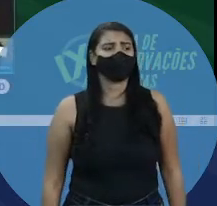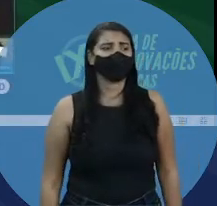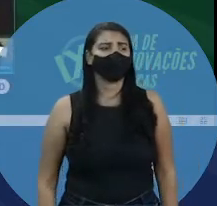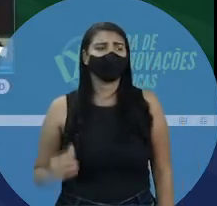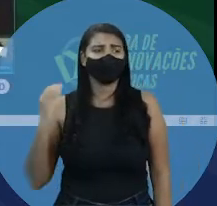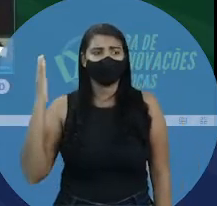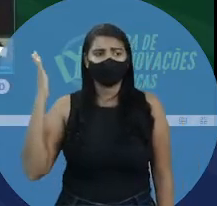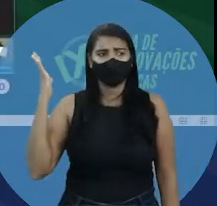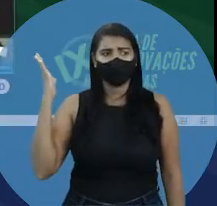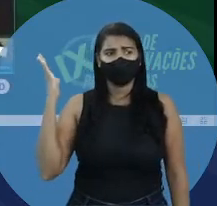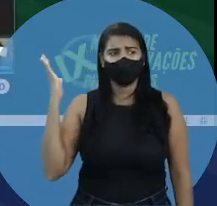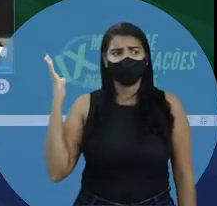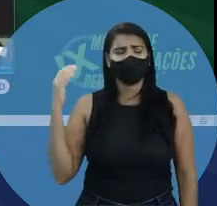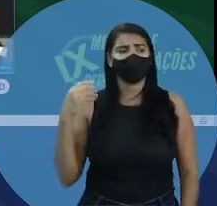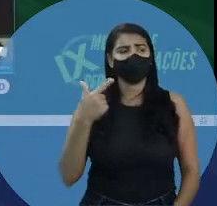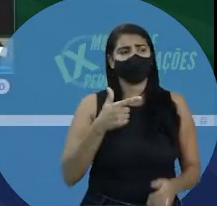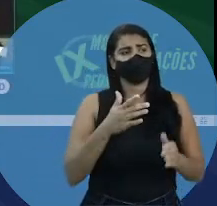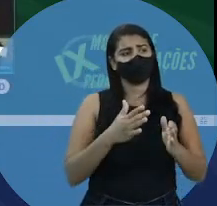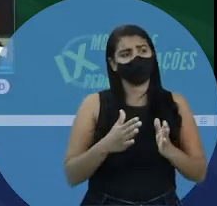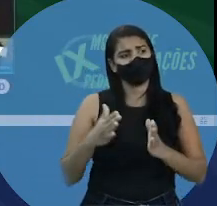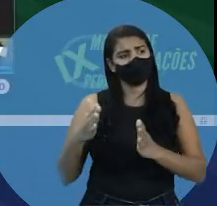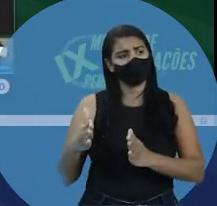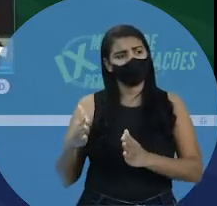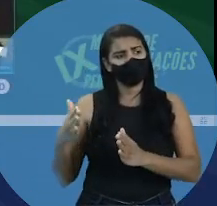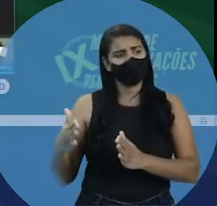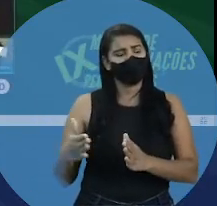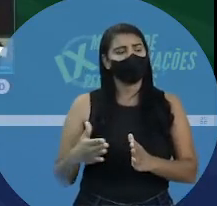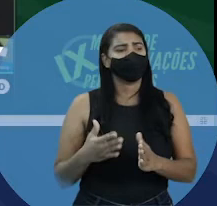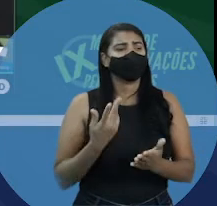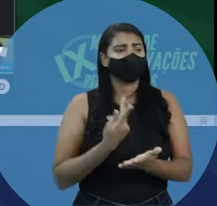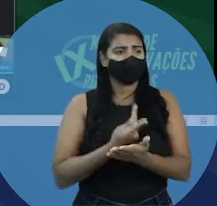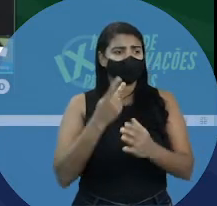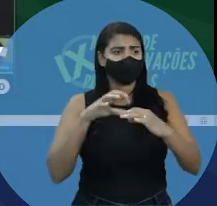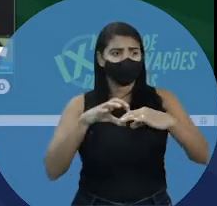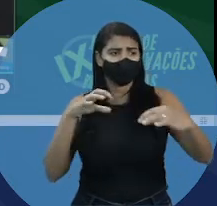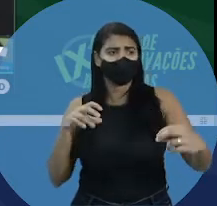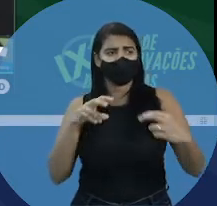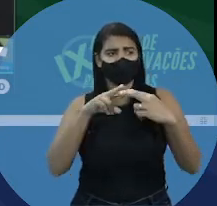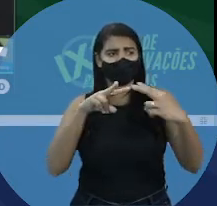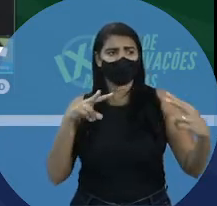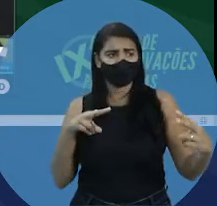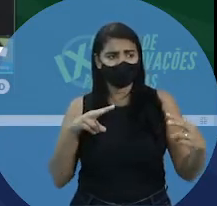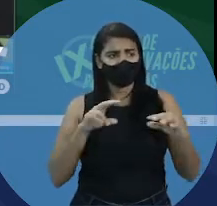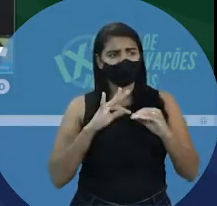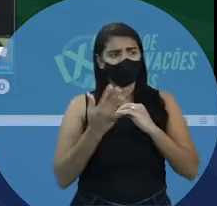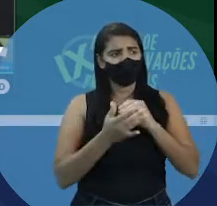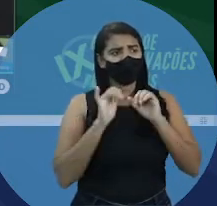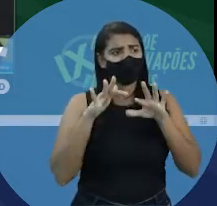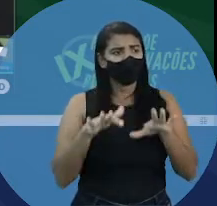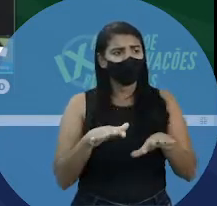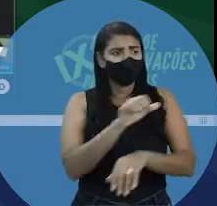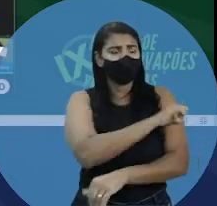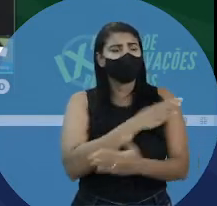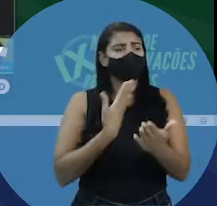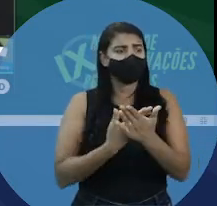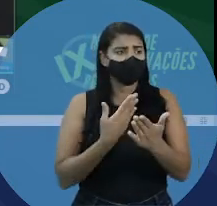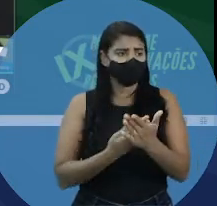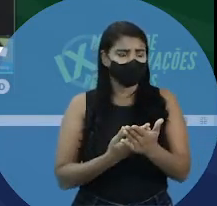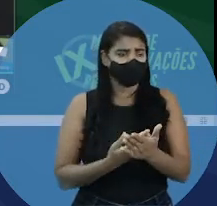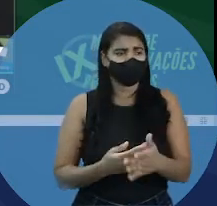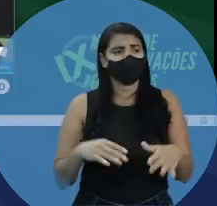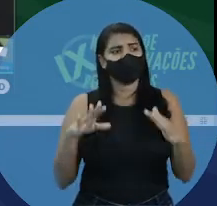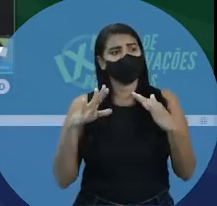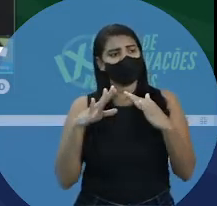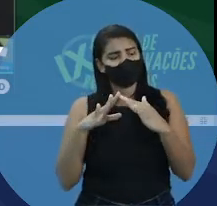Já a segunda etapa aconteceu no período pandêmico, onde os alunos estavam em casa e as aulas eram totalmente remotas, e nesse